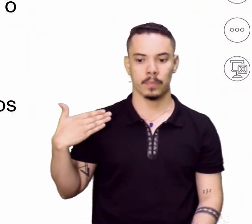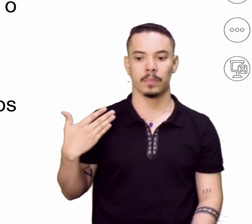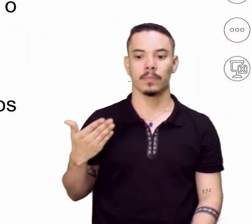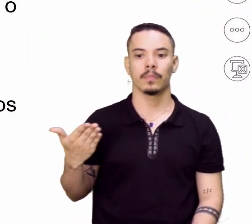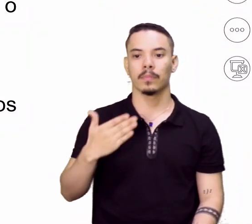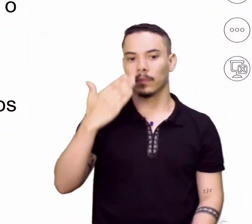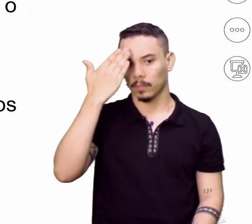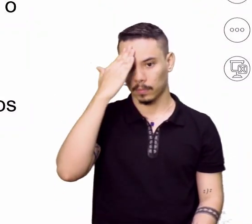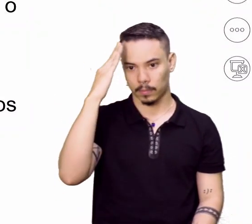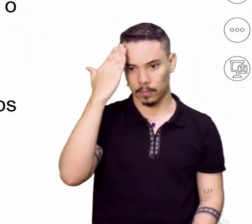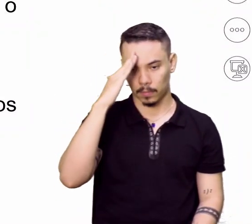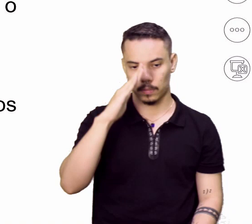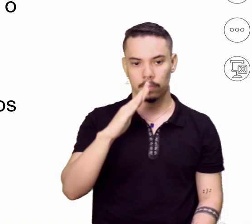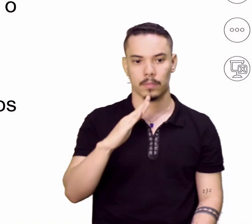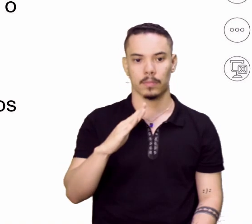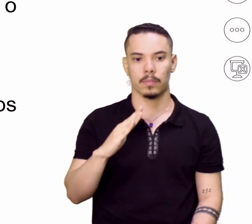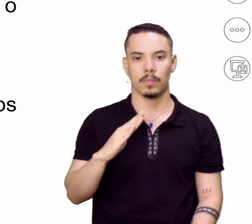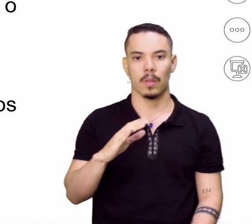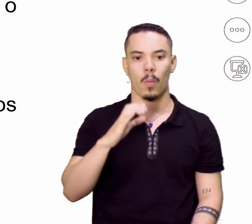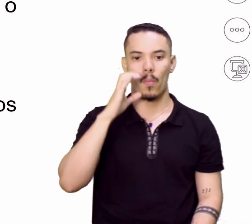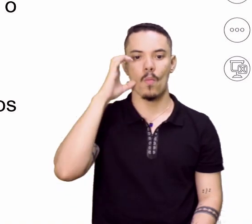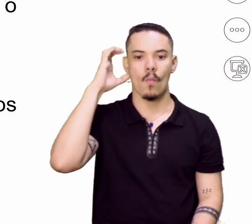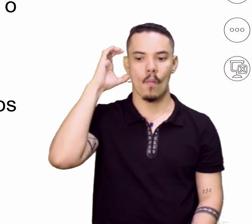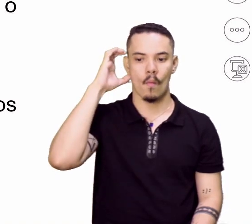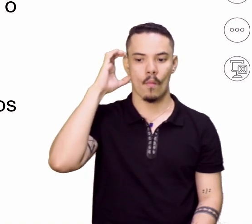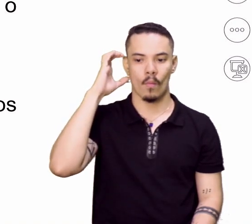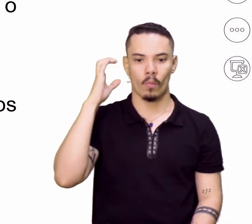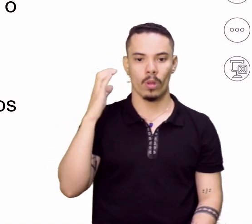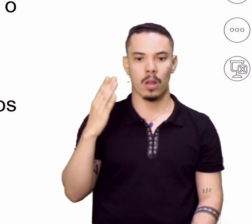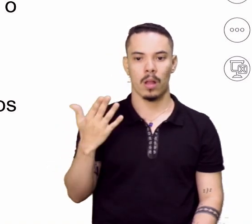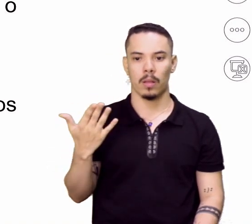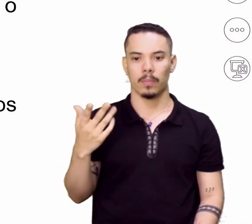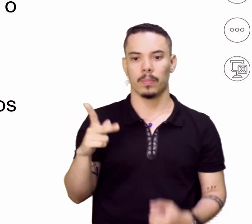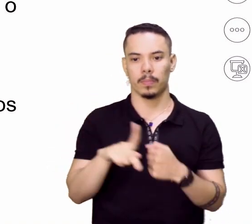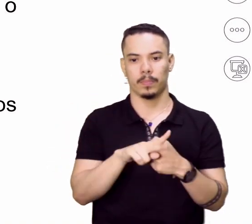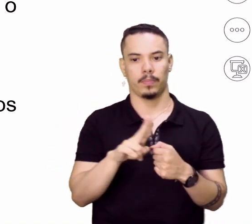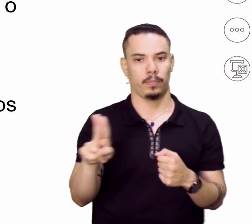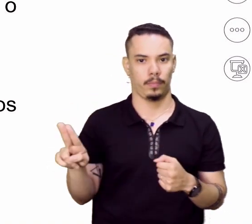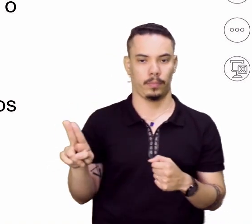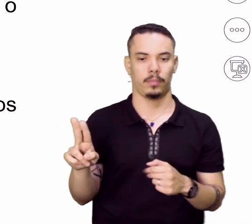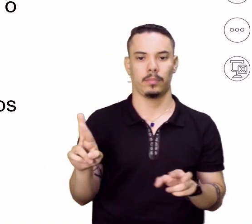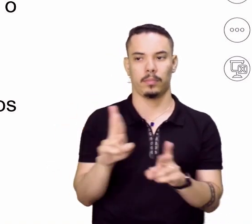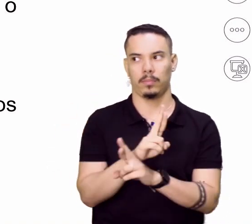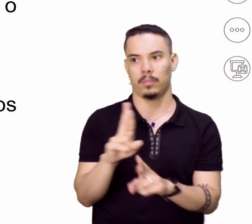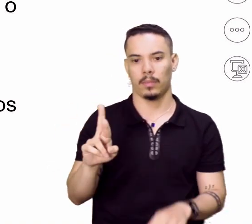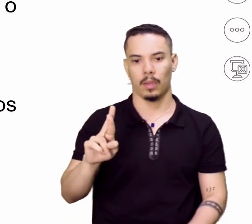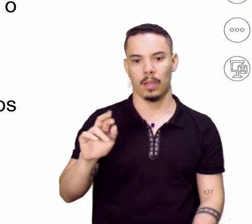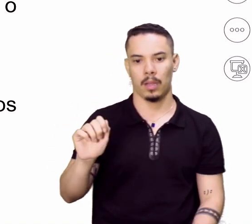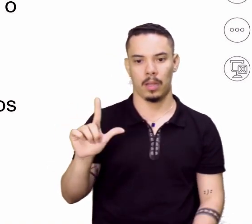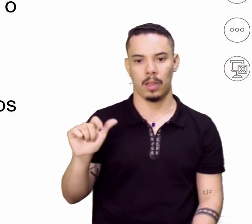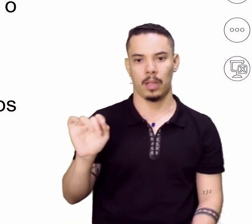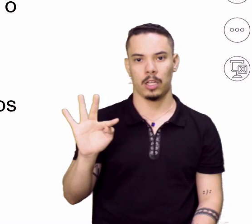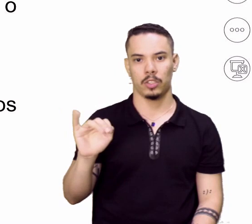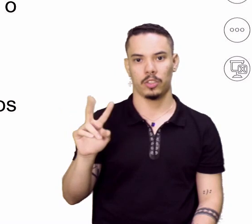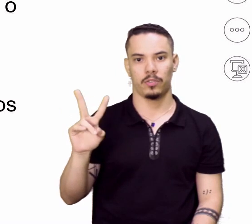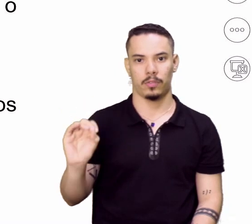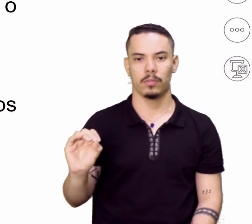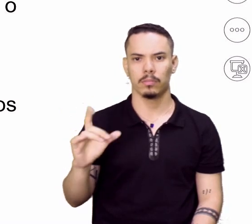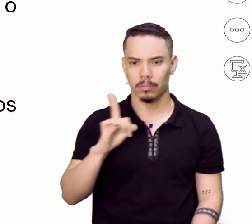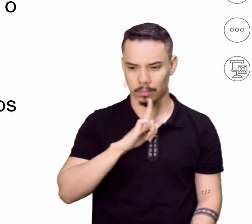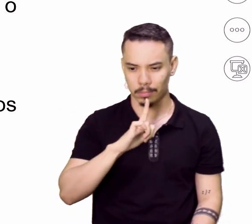aqui sobre a questão de omitir os pronomes relativos. Como é que a gente faz para omitir? Tem essa